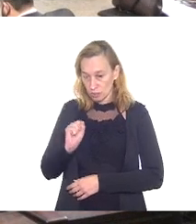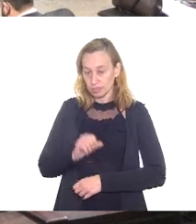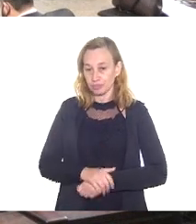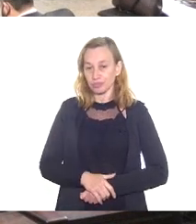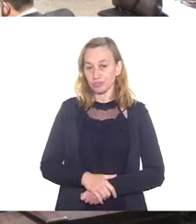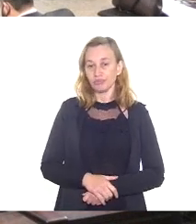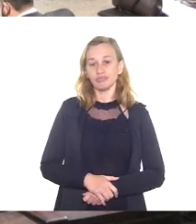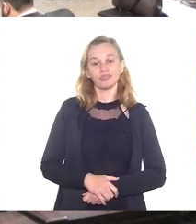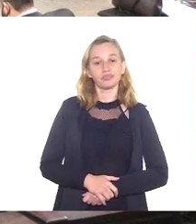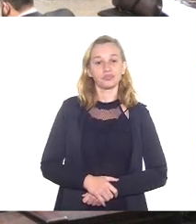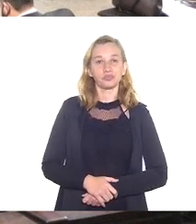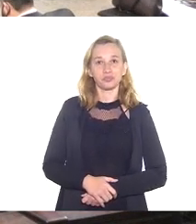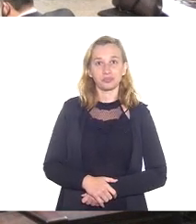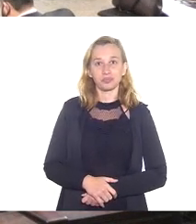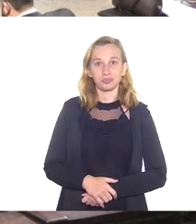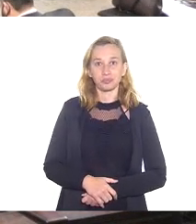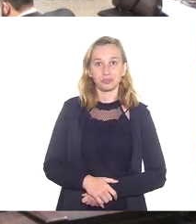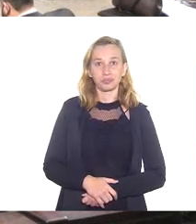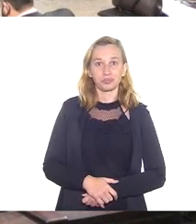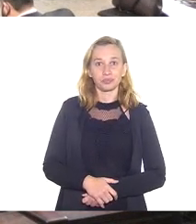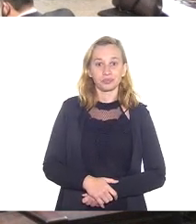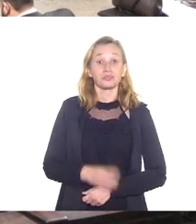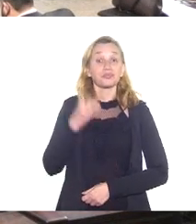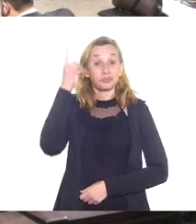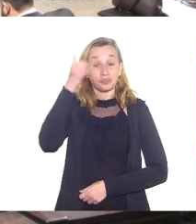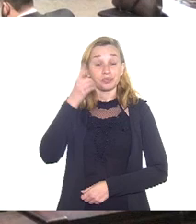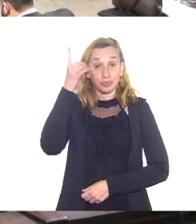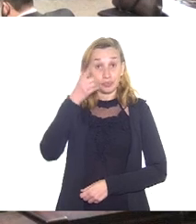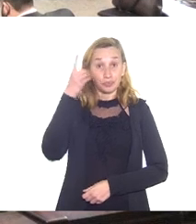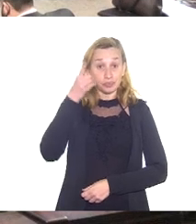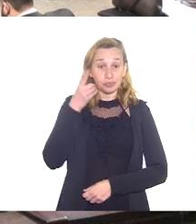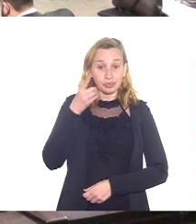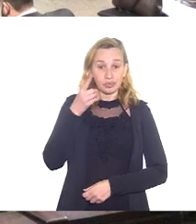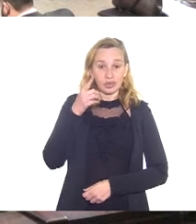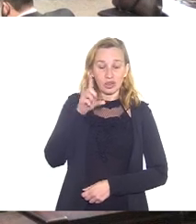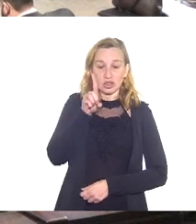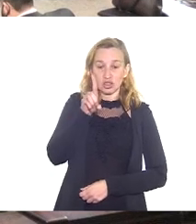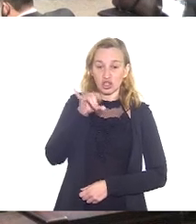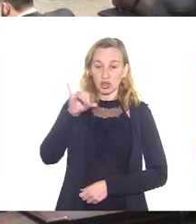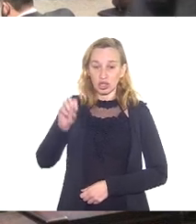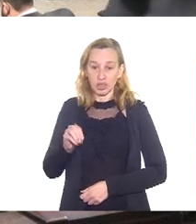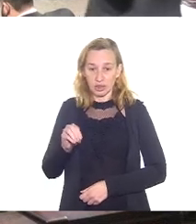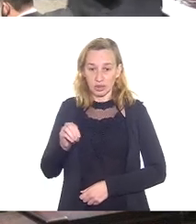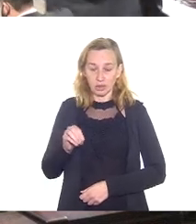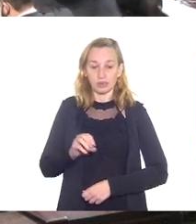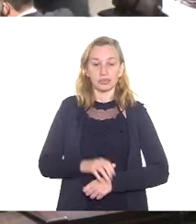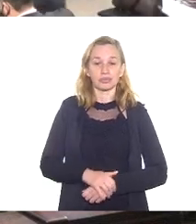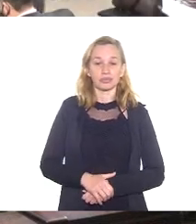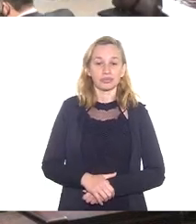Deputado delegado Carlos Augusto. Deputado Dionísio Lins.